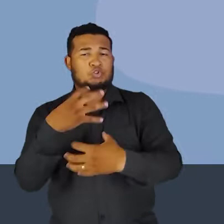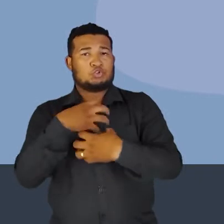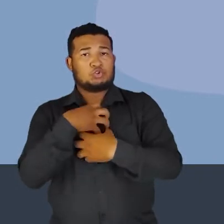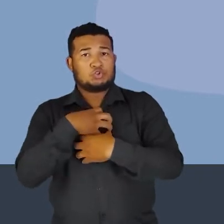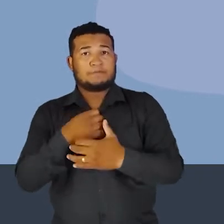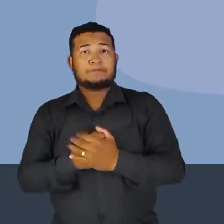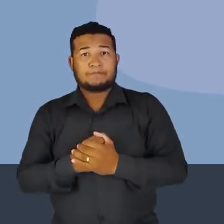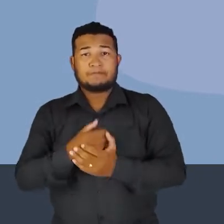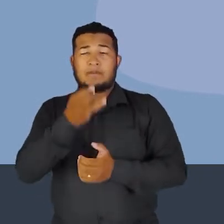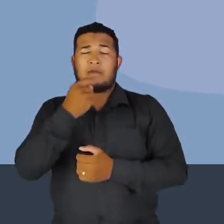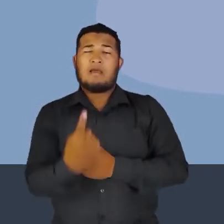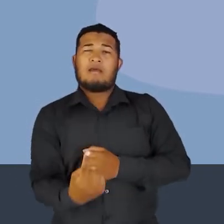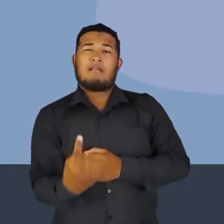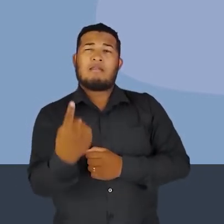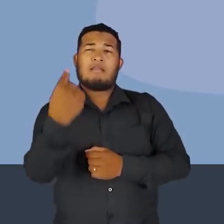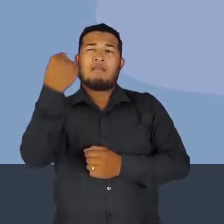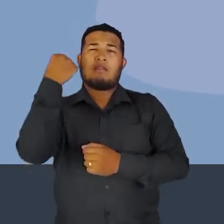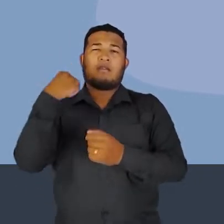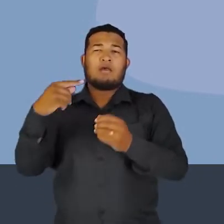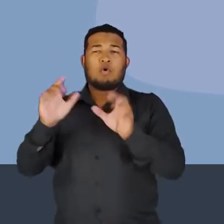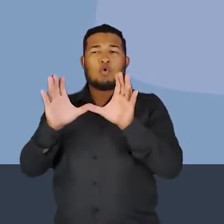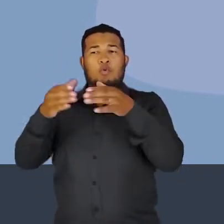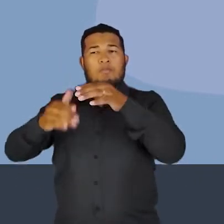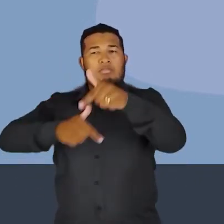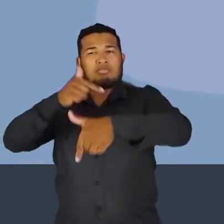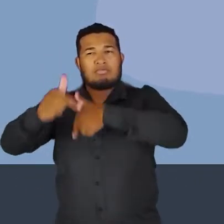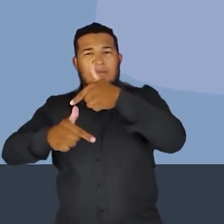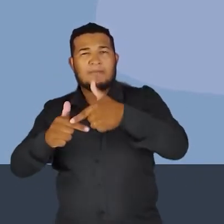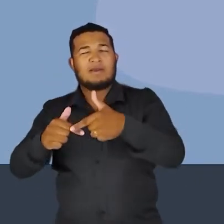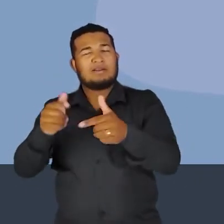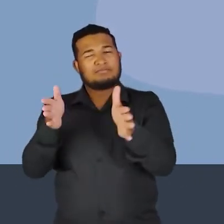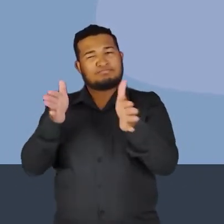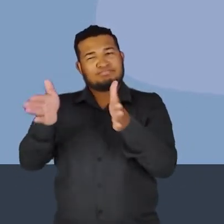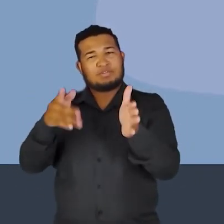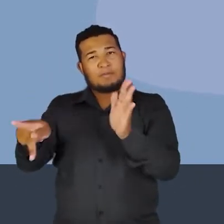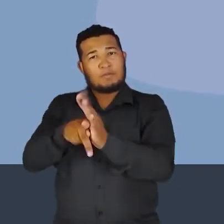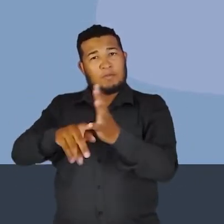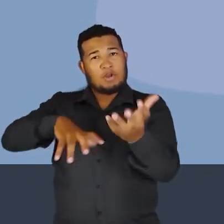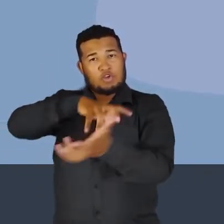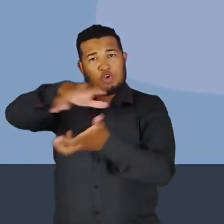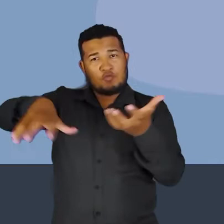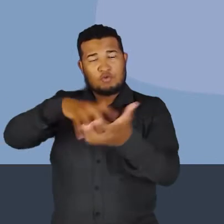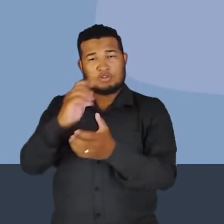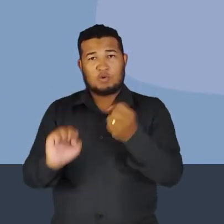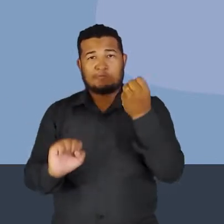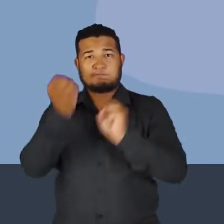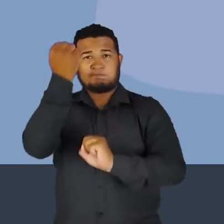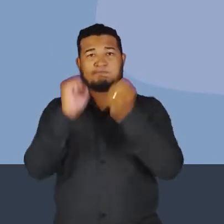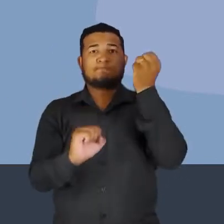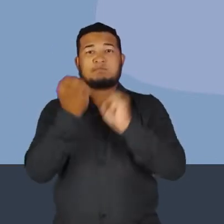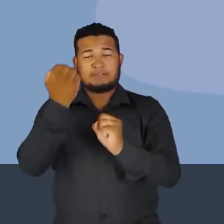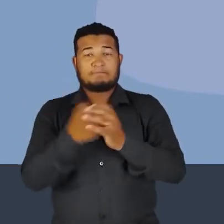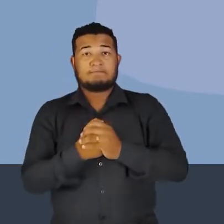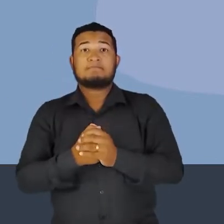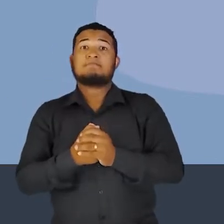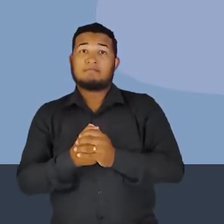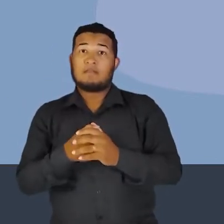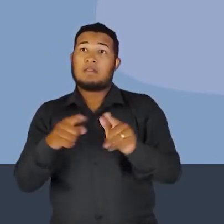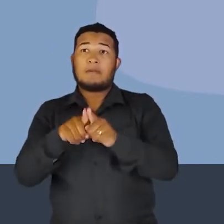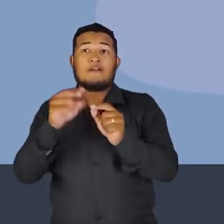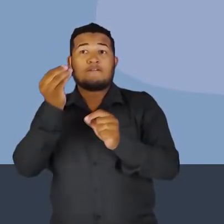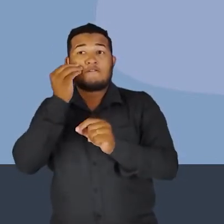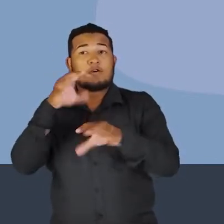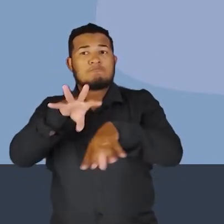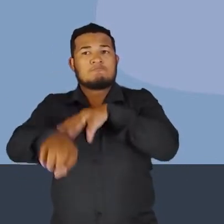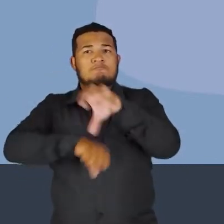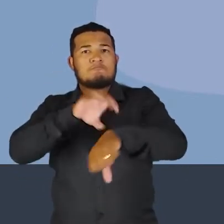falando daqueles primeiros movimentos de trabalhadores na época no início da Revolução Industrial. A gente está falando geralmente de busca por